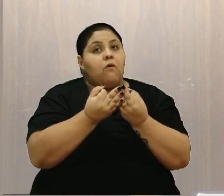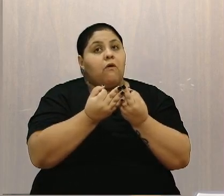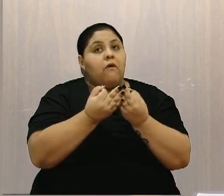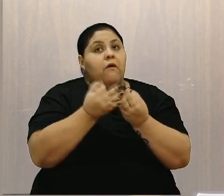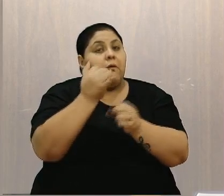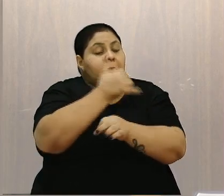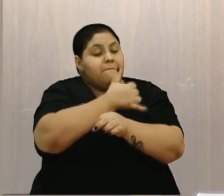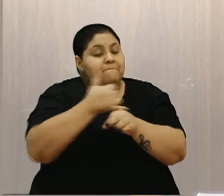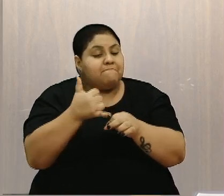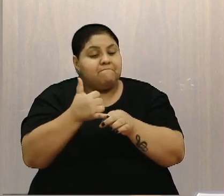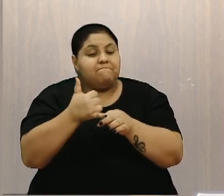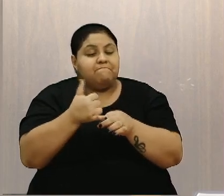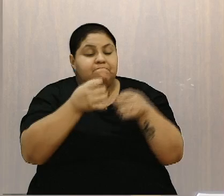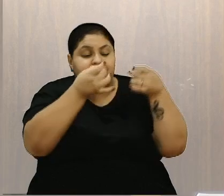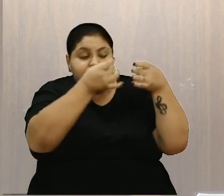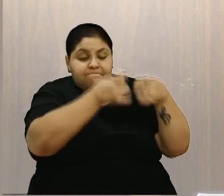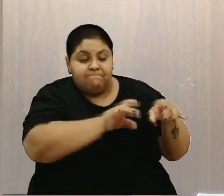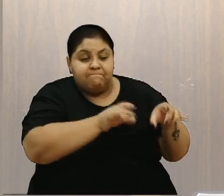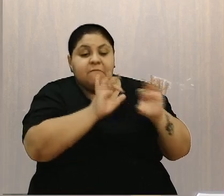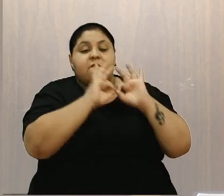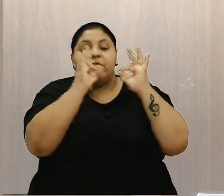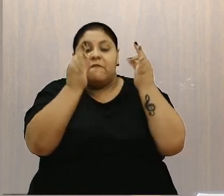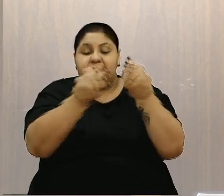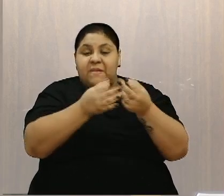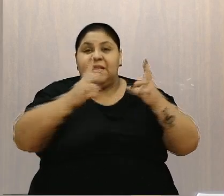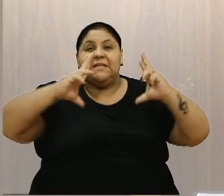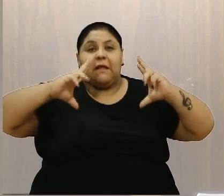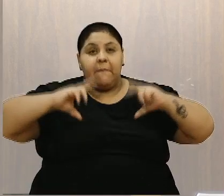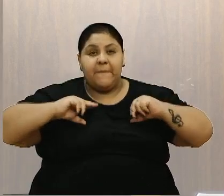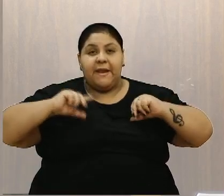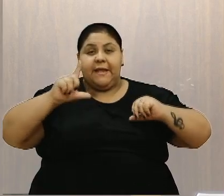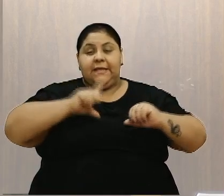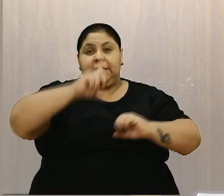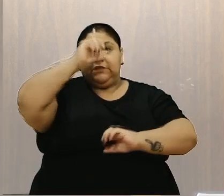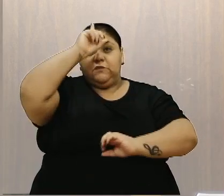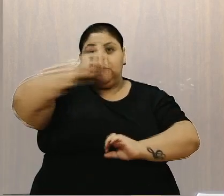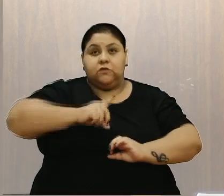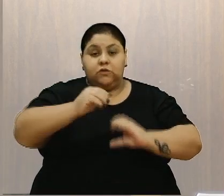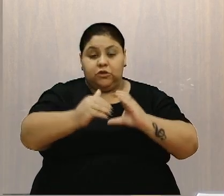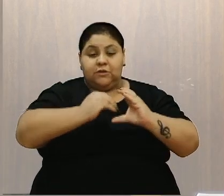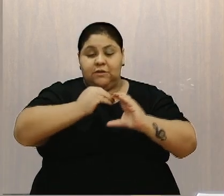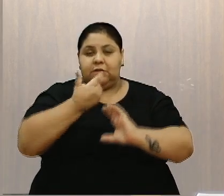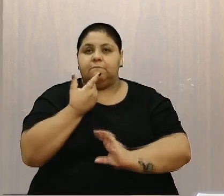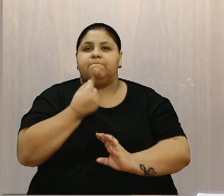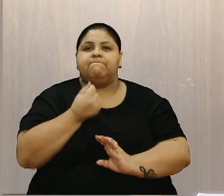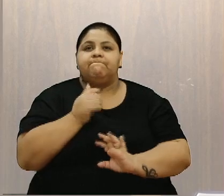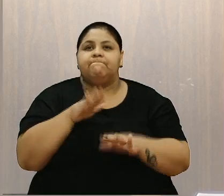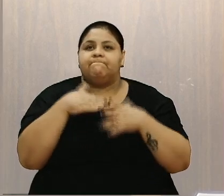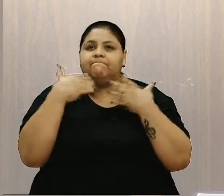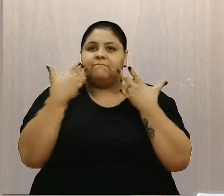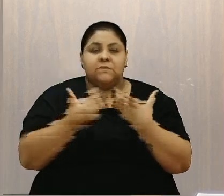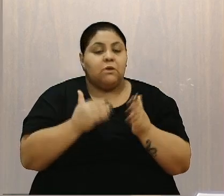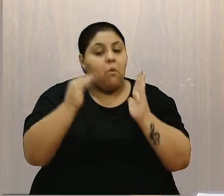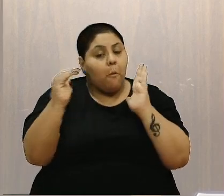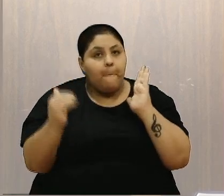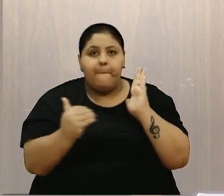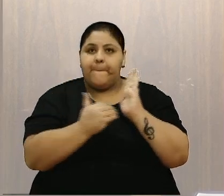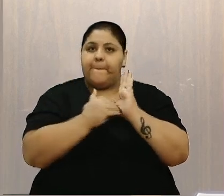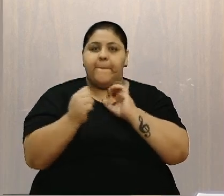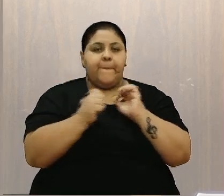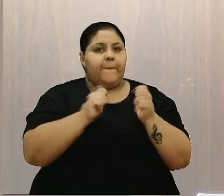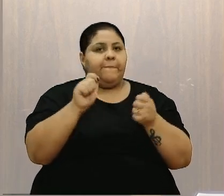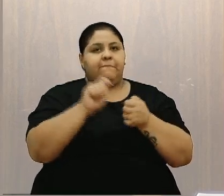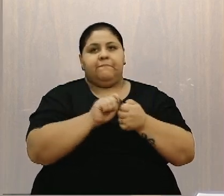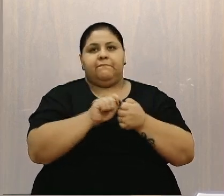danos. Há muitas famílias que merecem e que têm o direito de receber esse auxílio. Então, é o mínimo que a gente pode